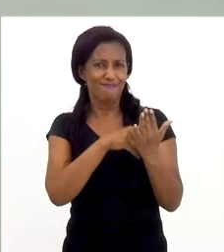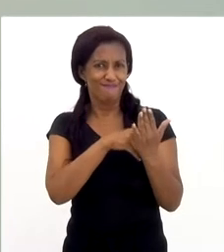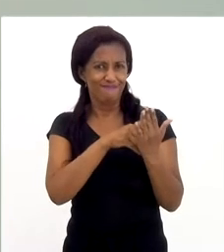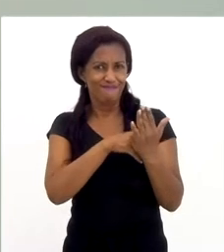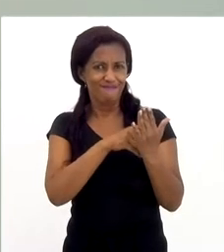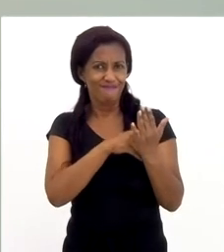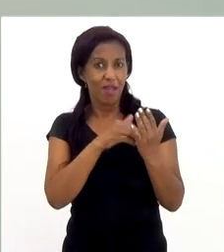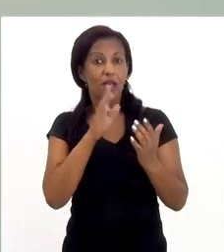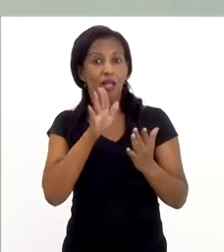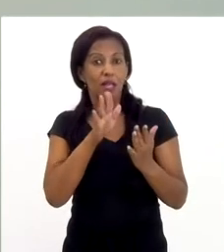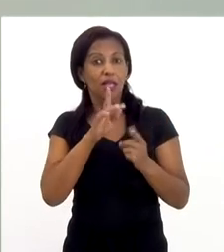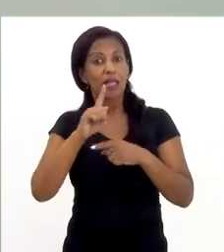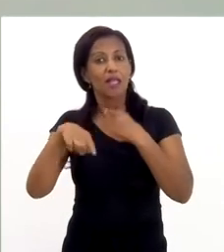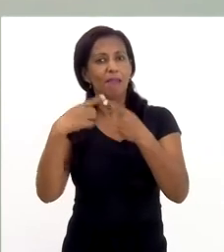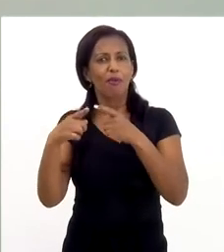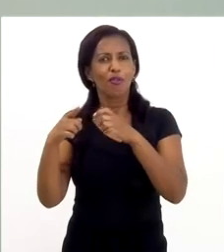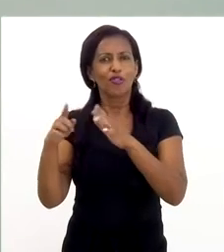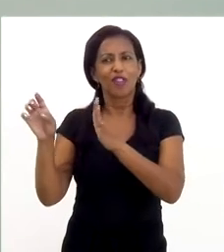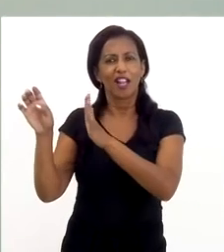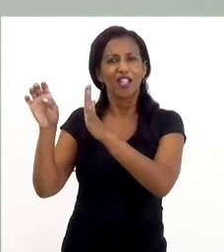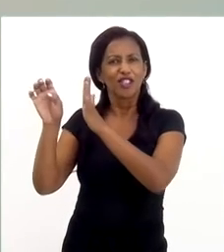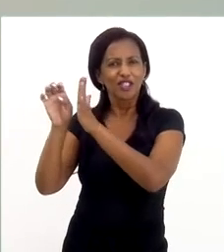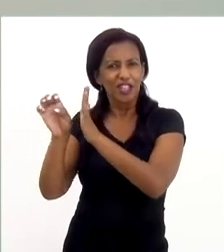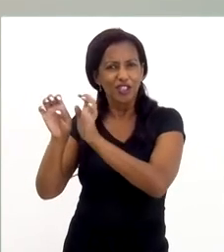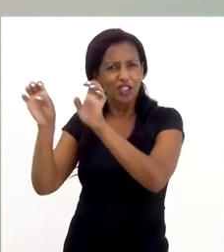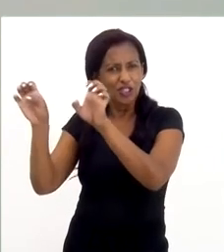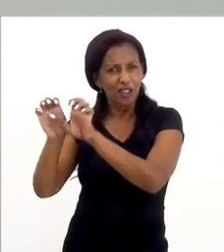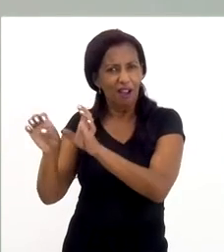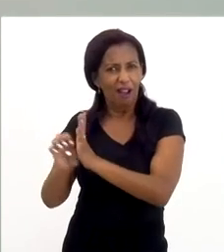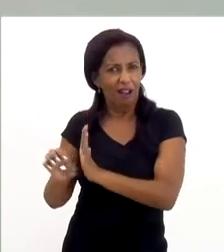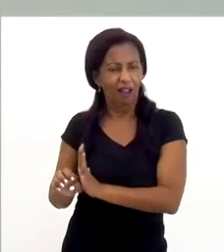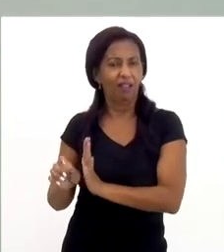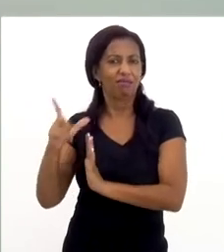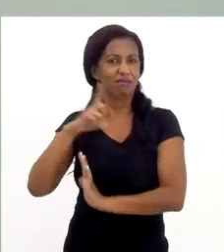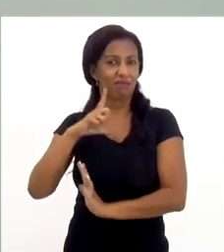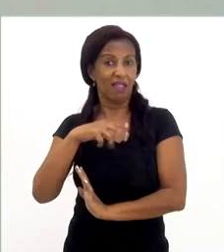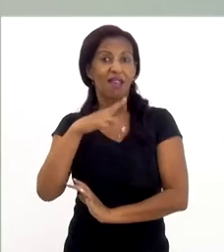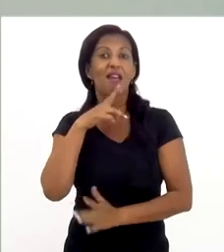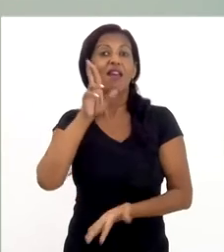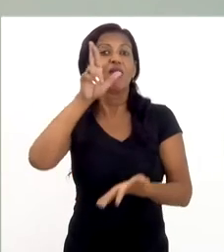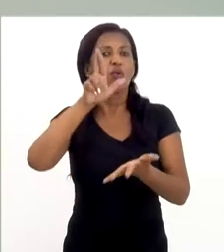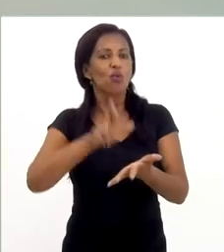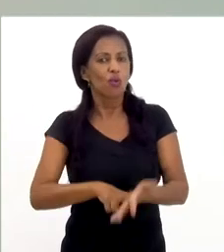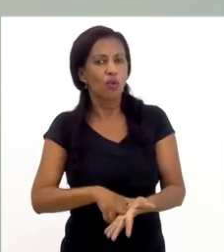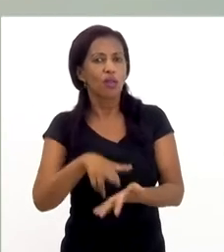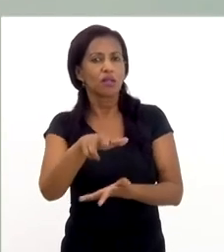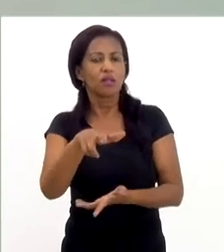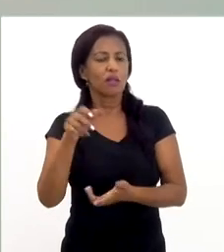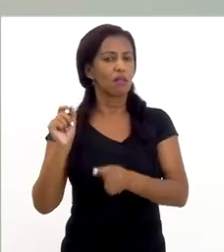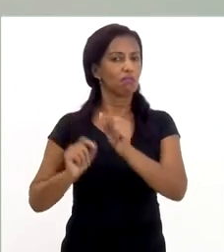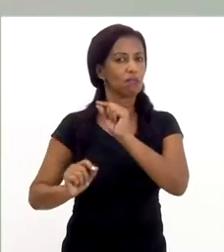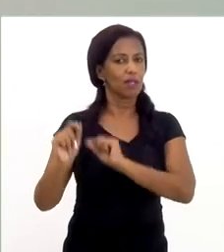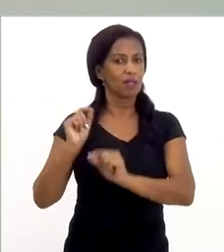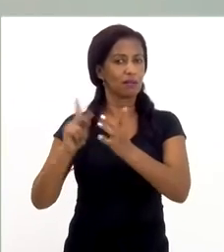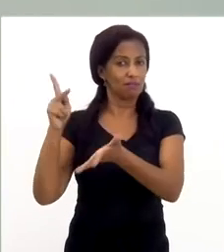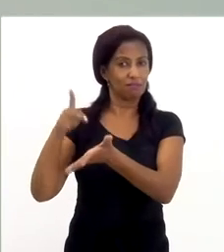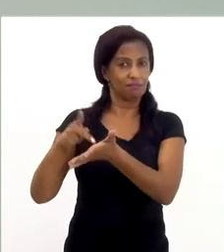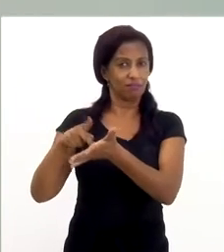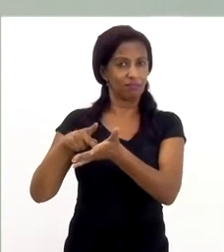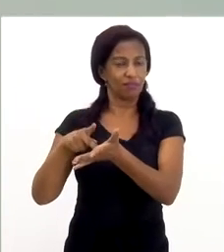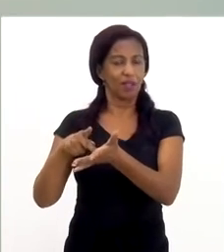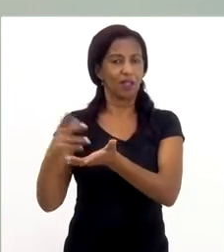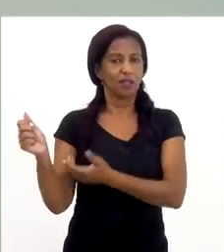altamente sigiloso e vira estatística tão importantes vai botar essa pesquisa isso Reconhecer essa realidade